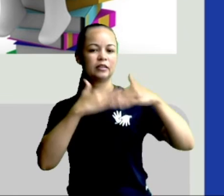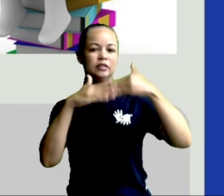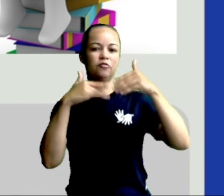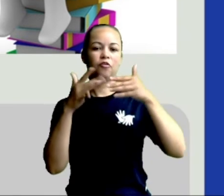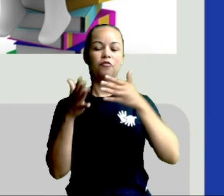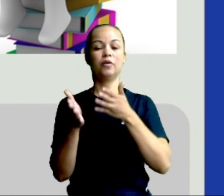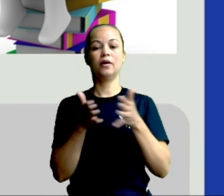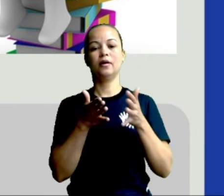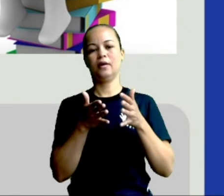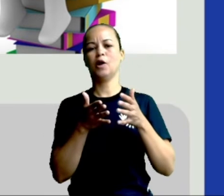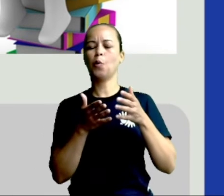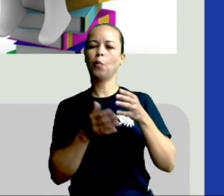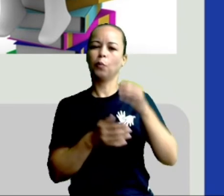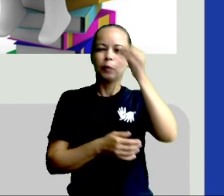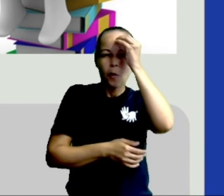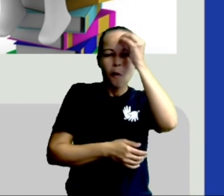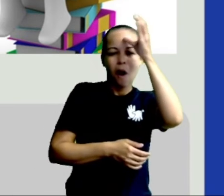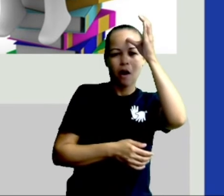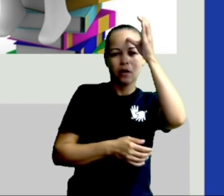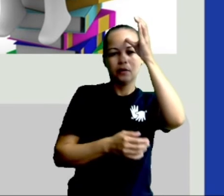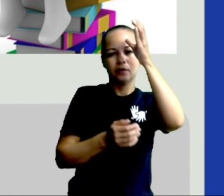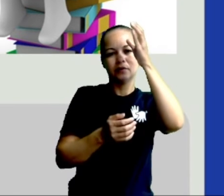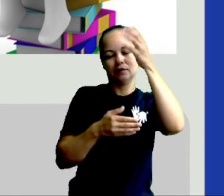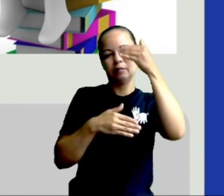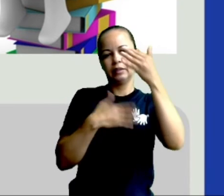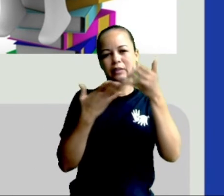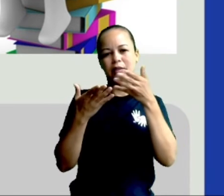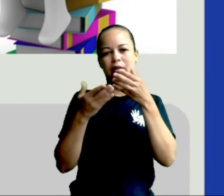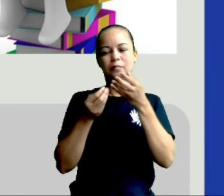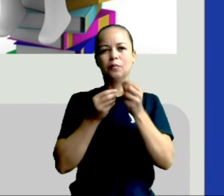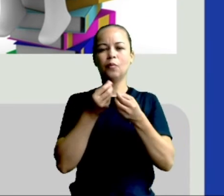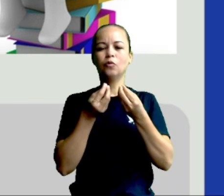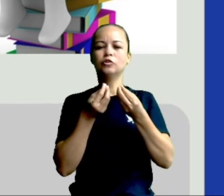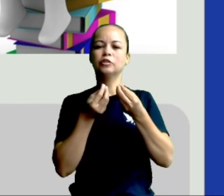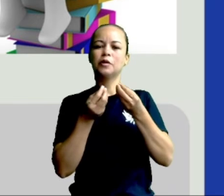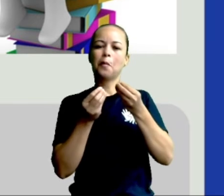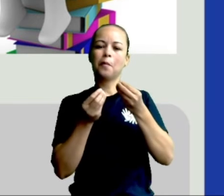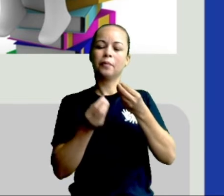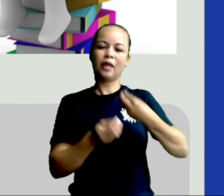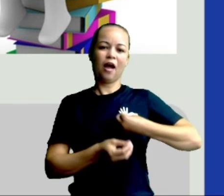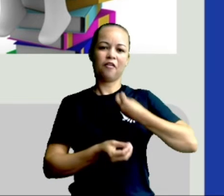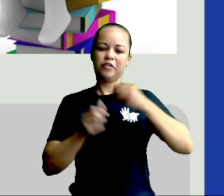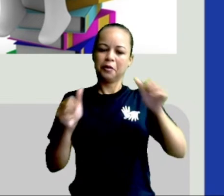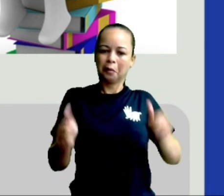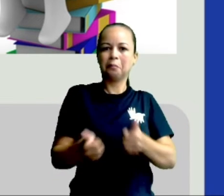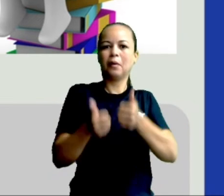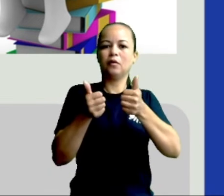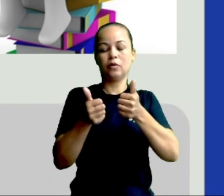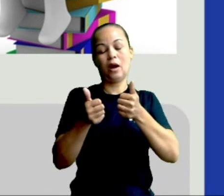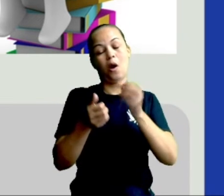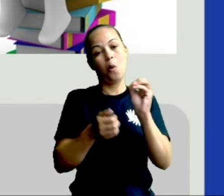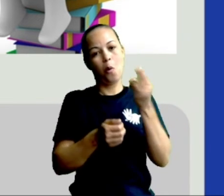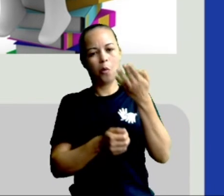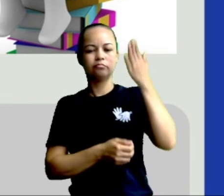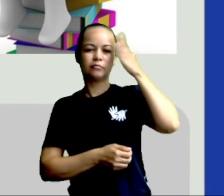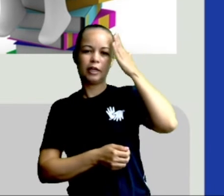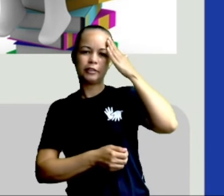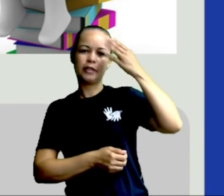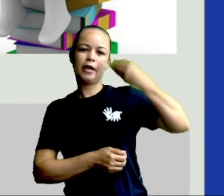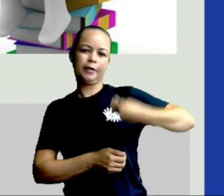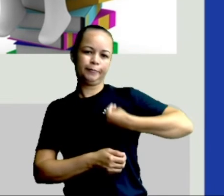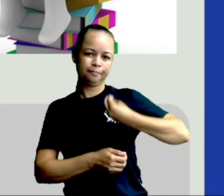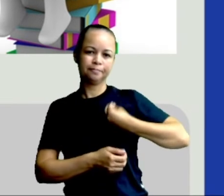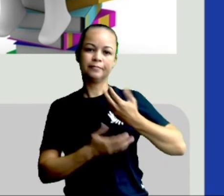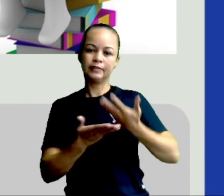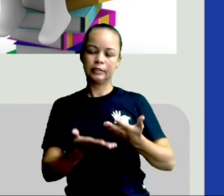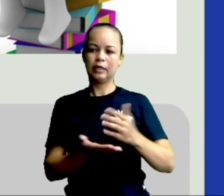desenvolver determinado conhecimento, que busca melhorar a qualidade de vida ou o entendimento sobre a vida. A